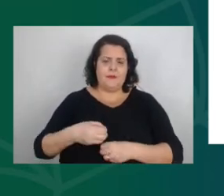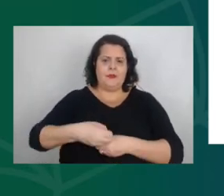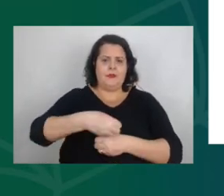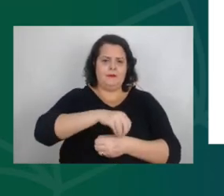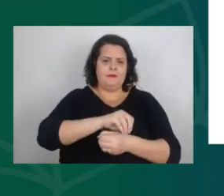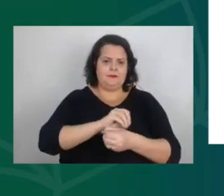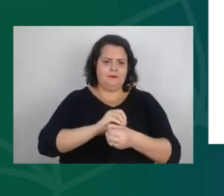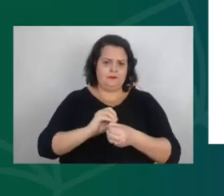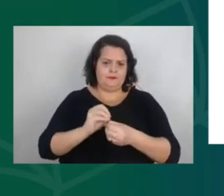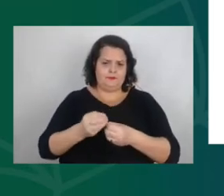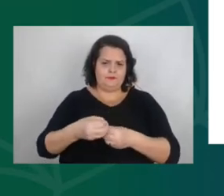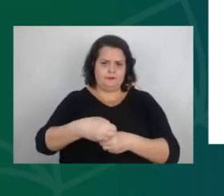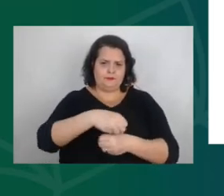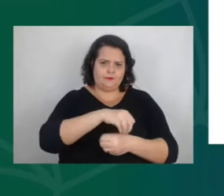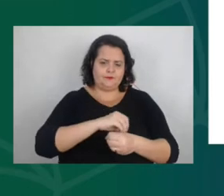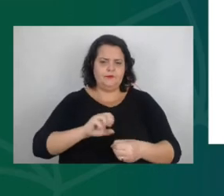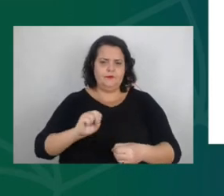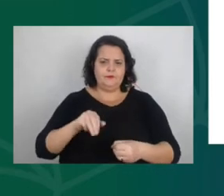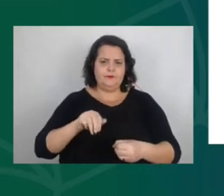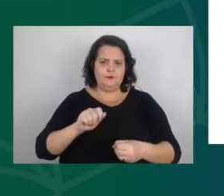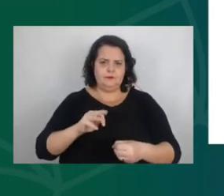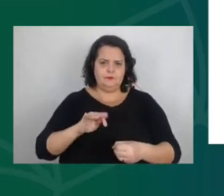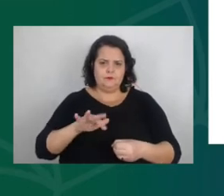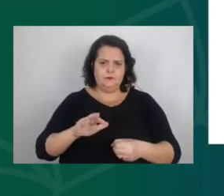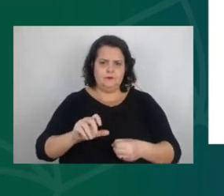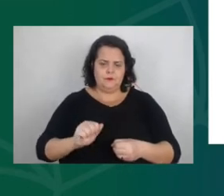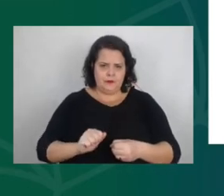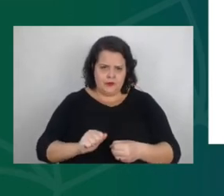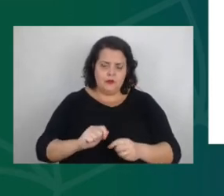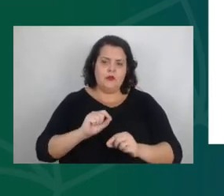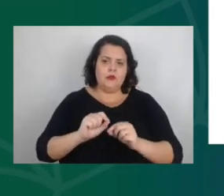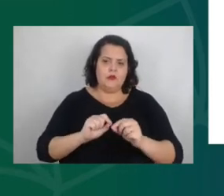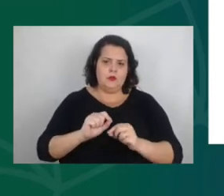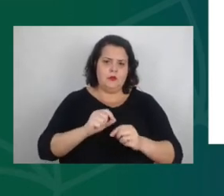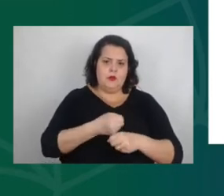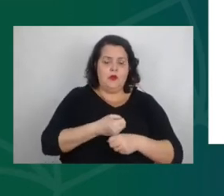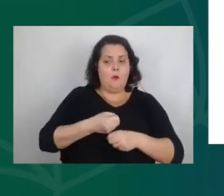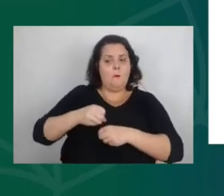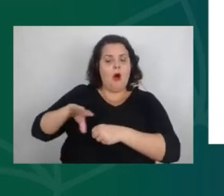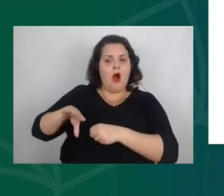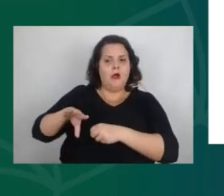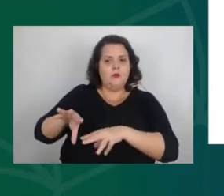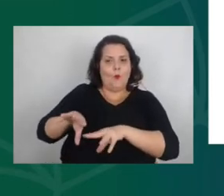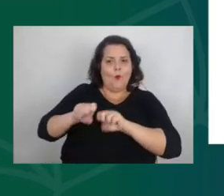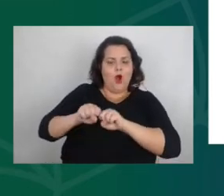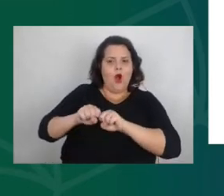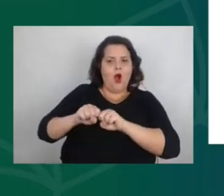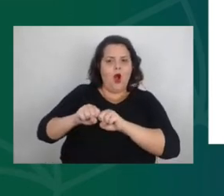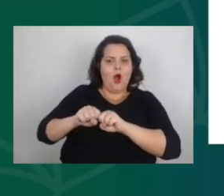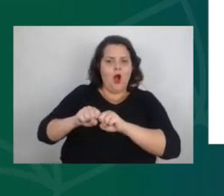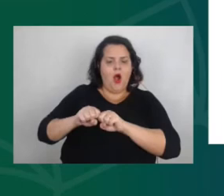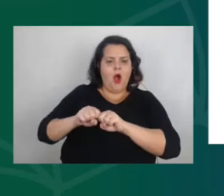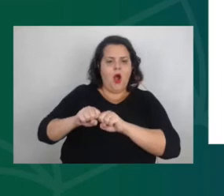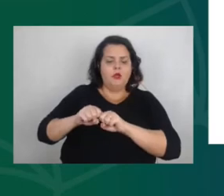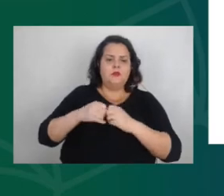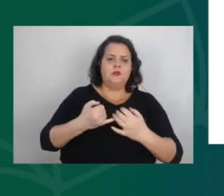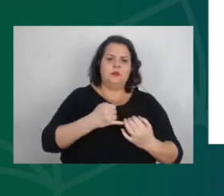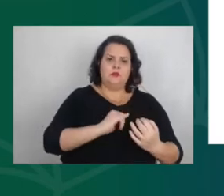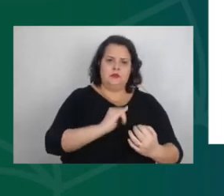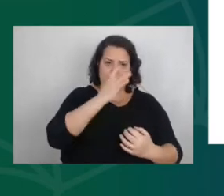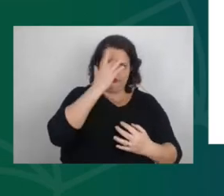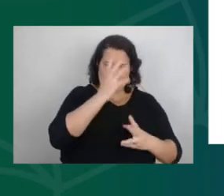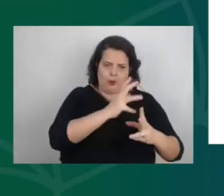linhagem somática, se elas não são herdáveis, ou seja, uma vez acontecendo,